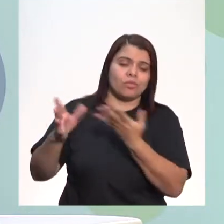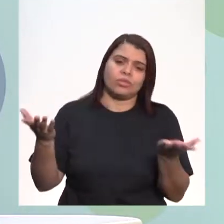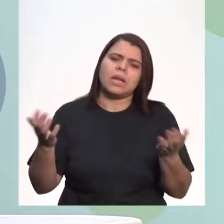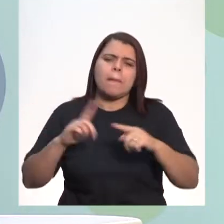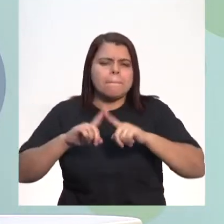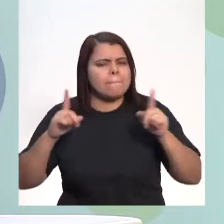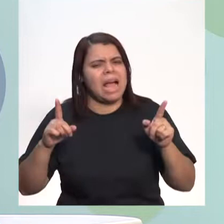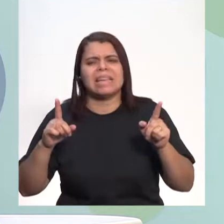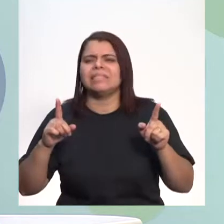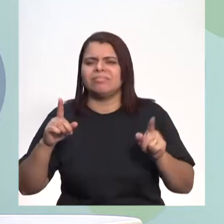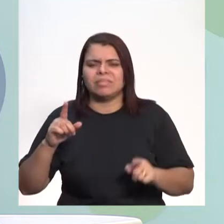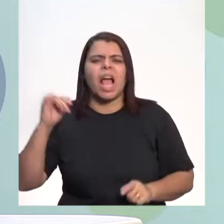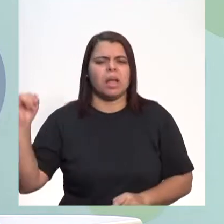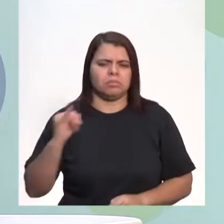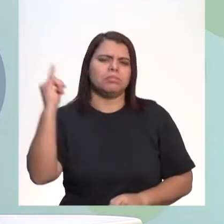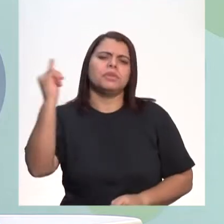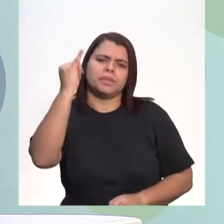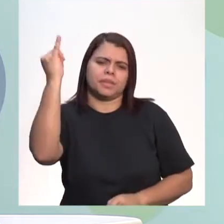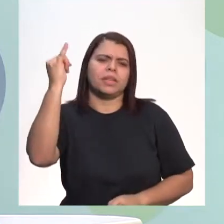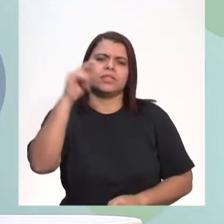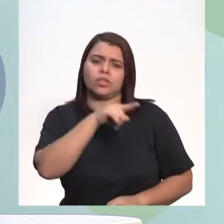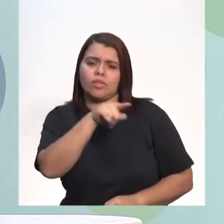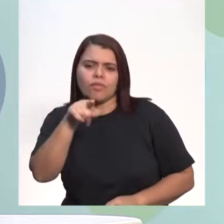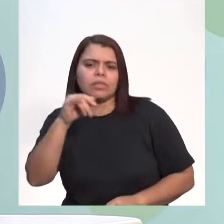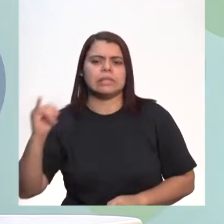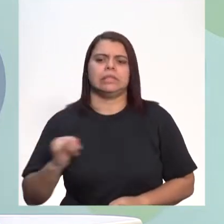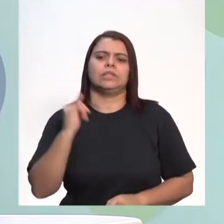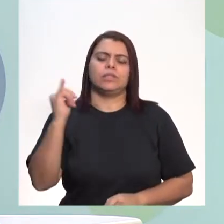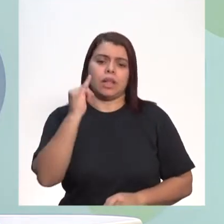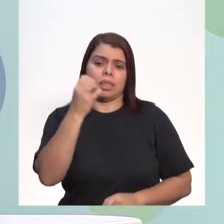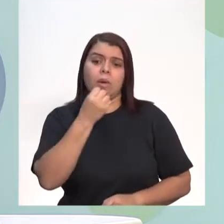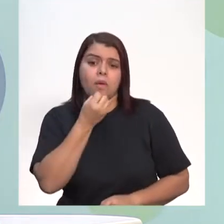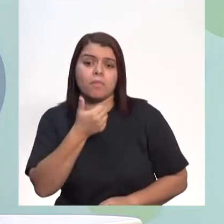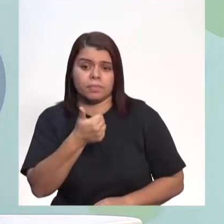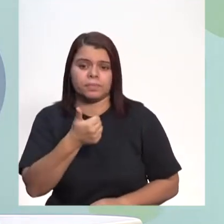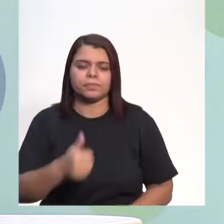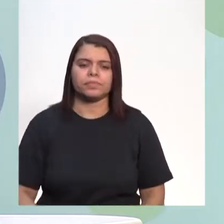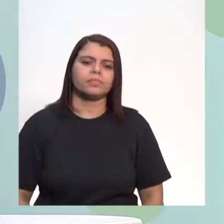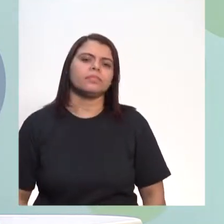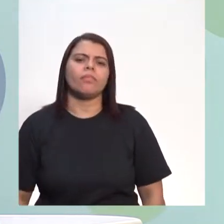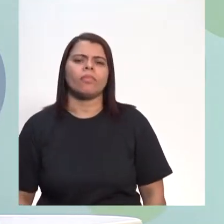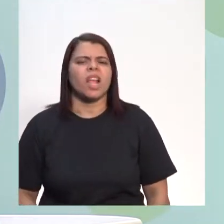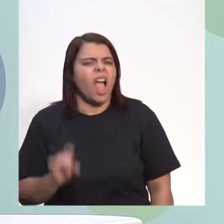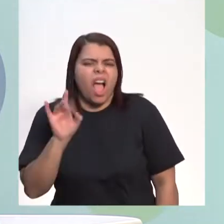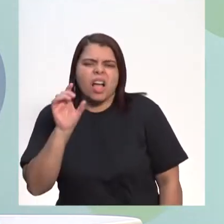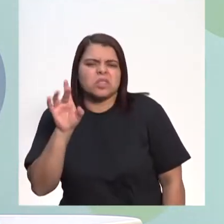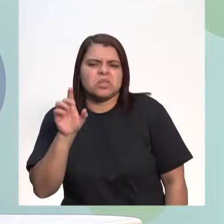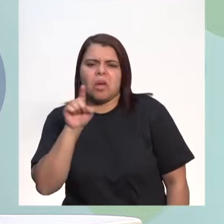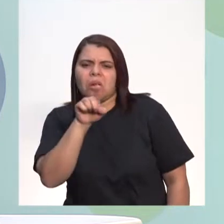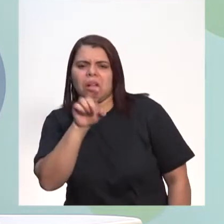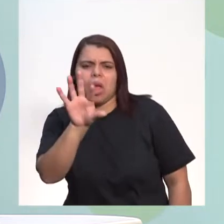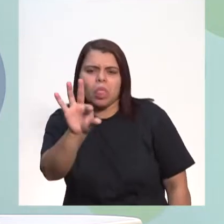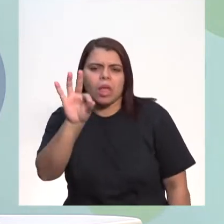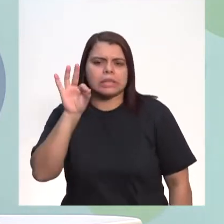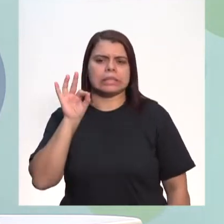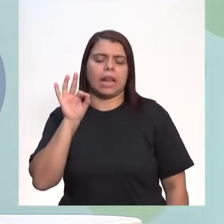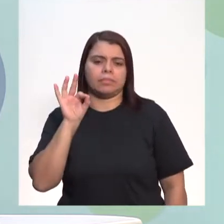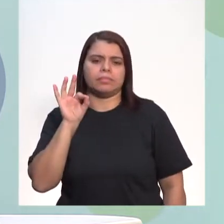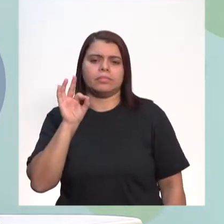material rico de referência que deve ser utilizado, tá bom? E aí é só clicar na pauta que você